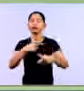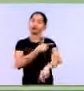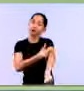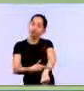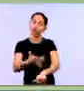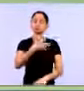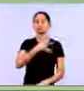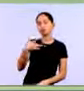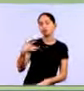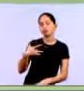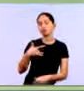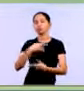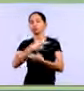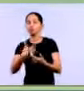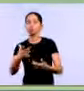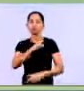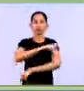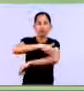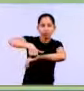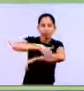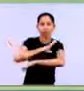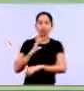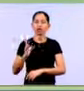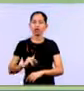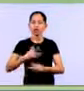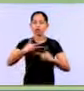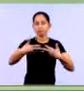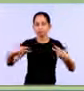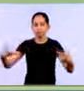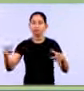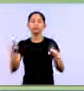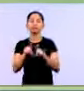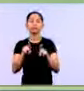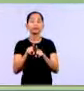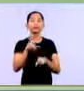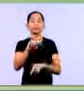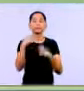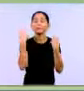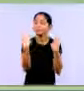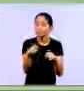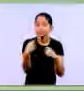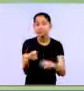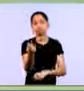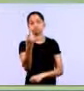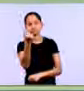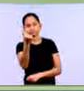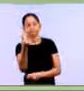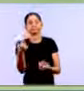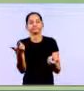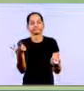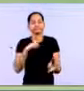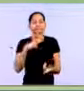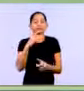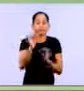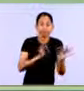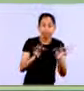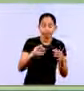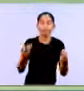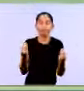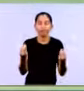Educação, saúde, saneamento, infraestrutura. Para isso, ele precisa arrecadar dinheiro. Como que ele